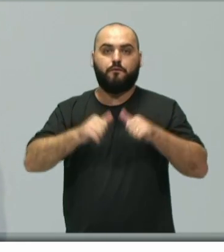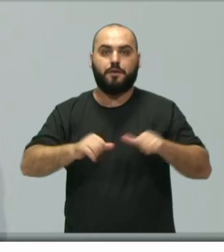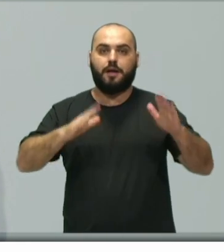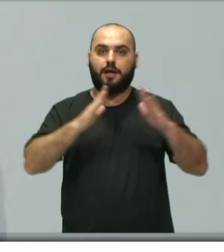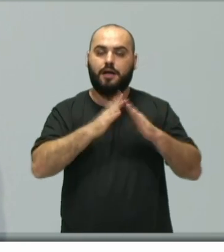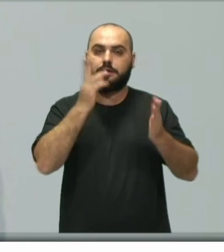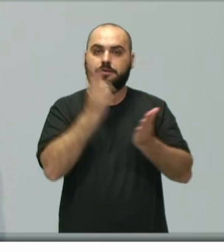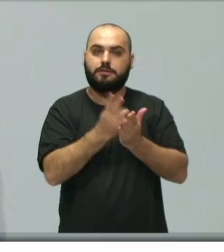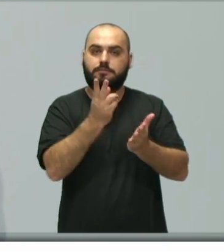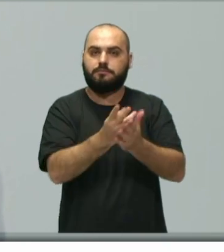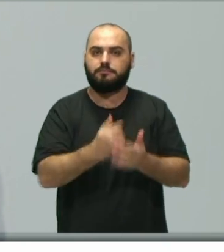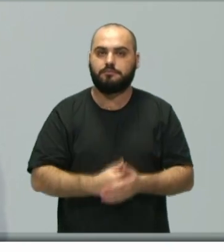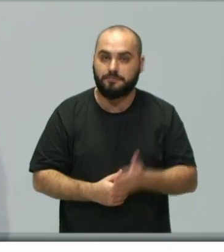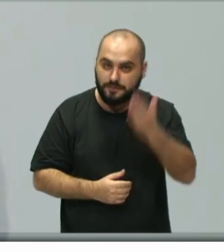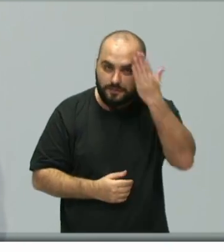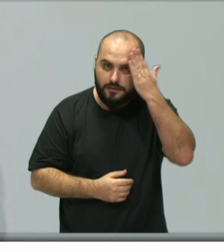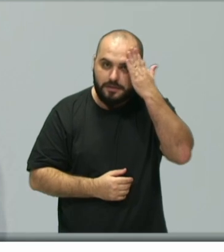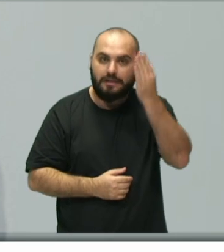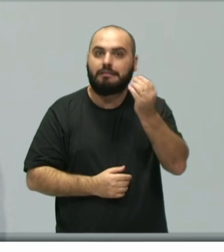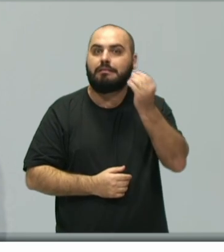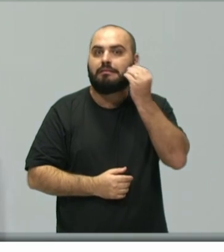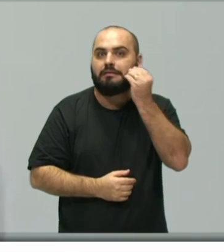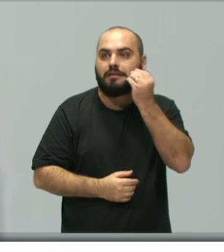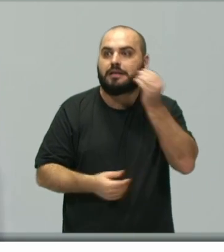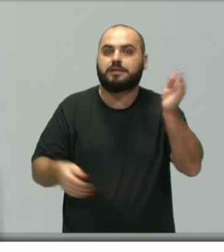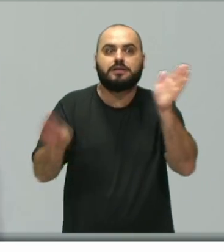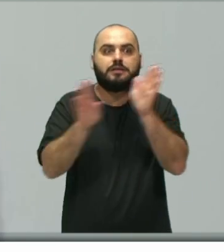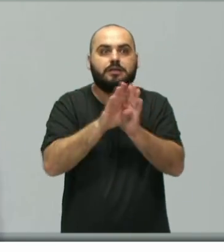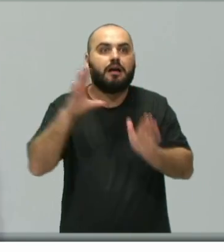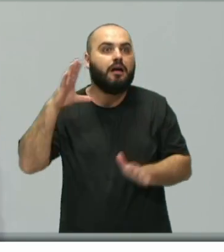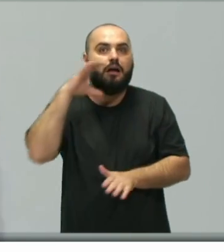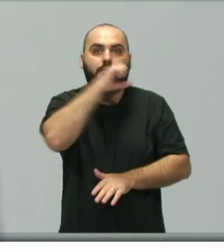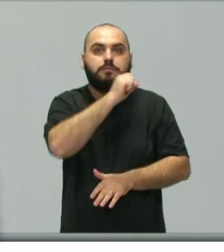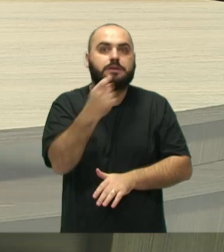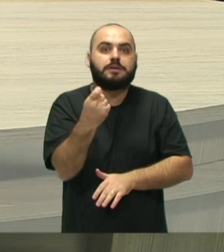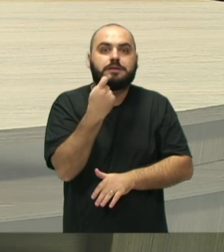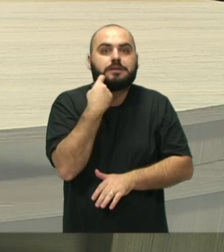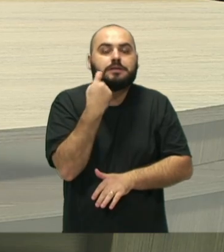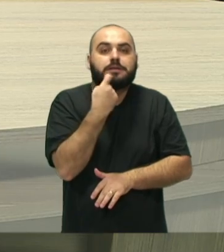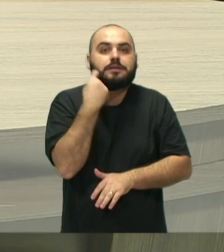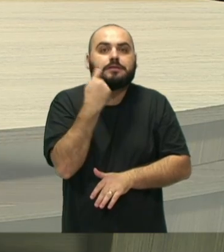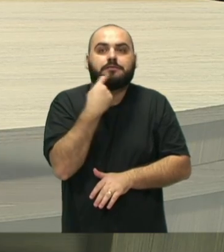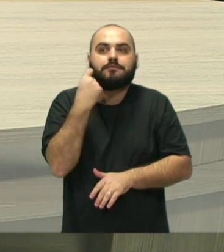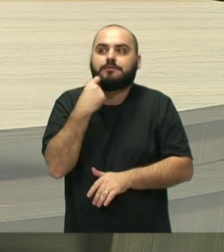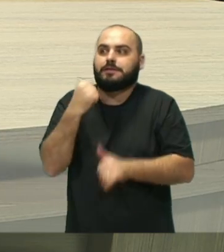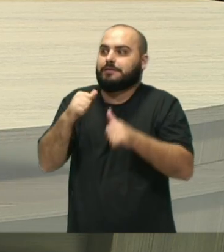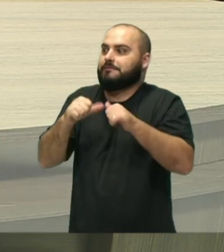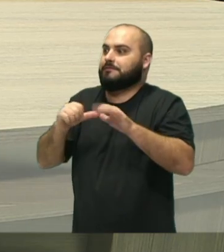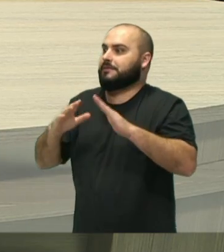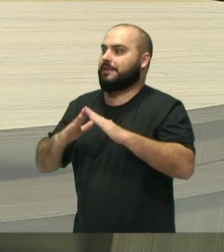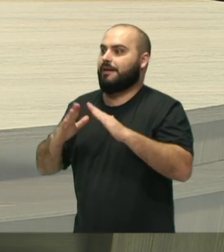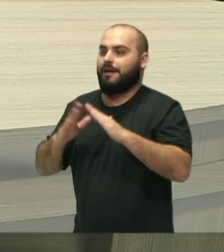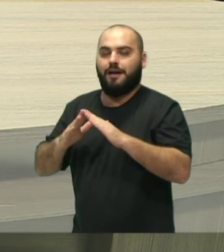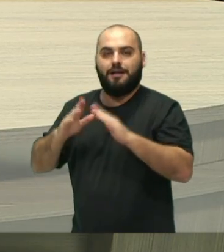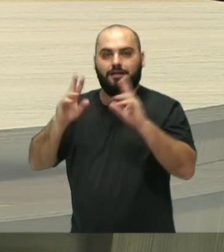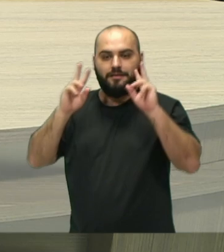chegue sexta-feira para ficar um pouco dentro de casa, olhar para sua casa, olhar para si.